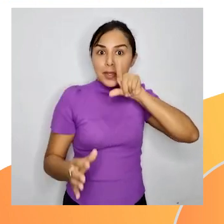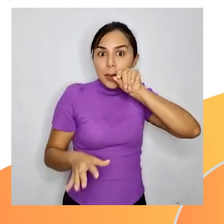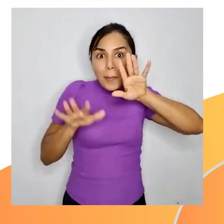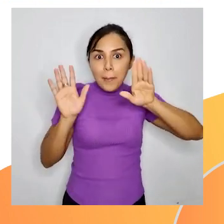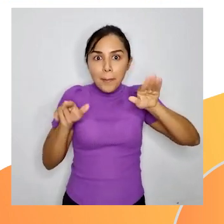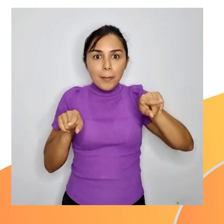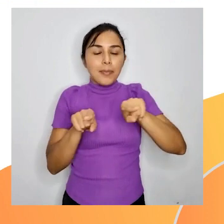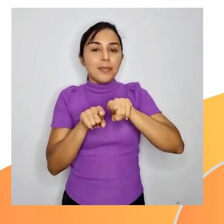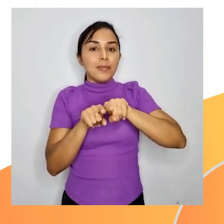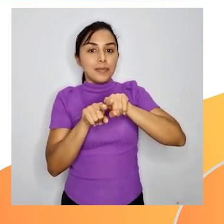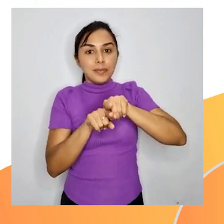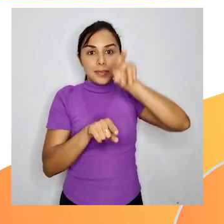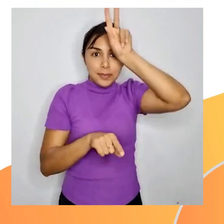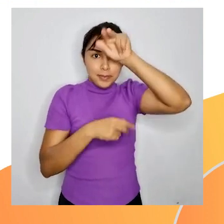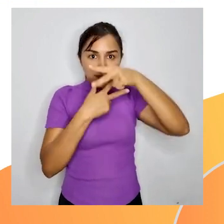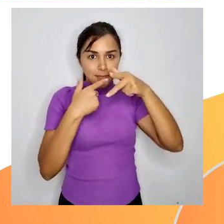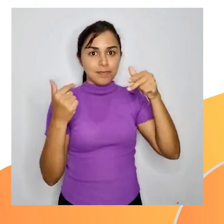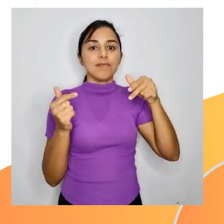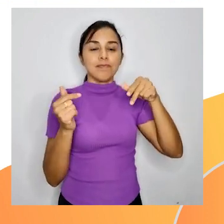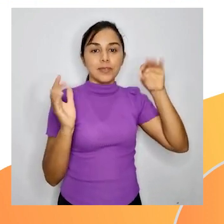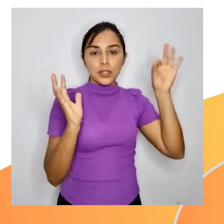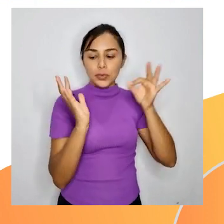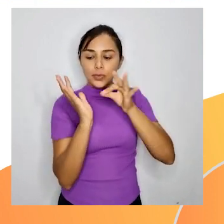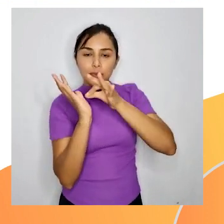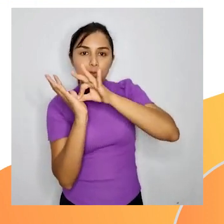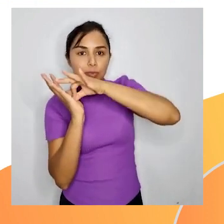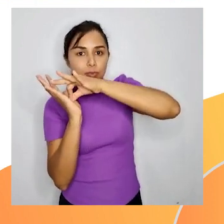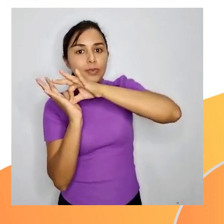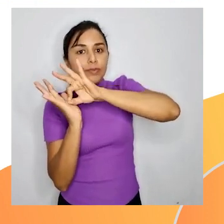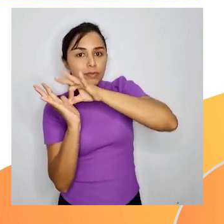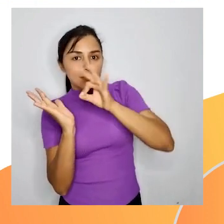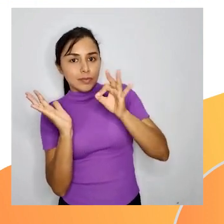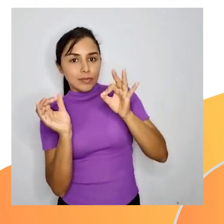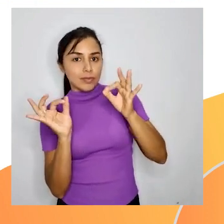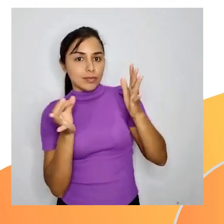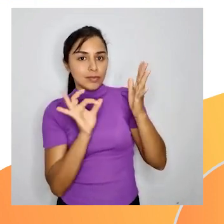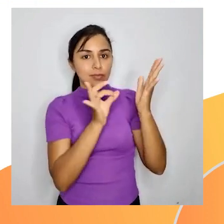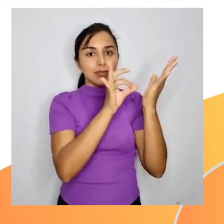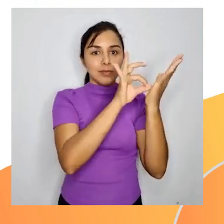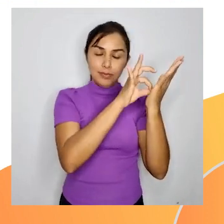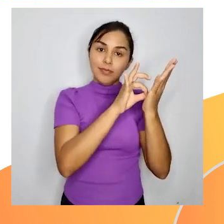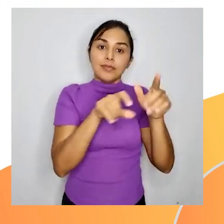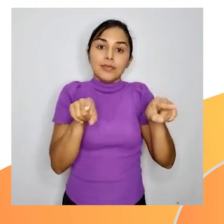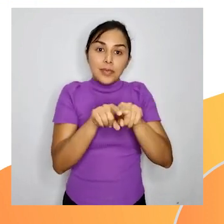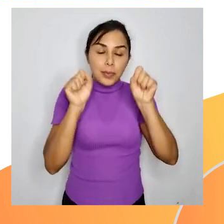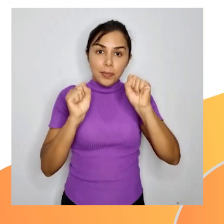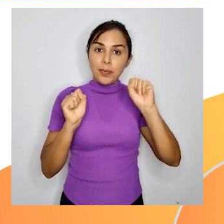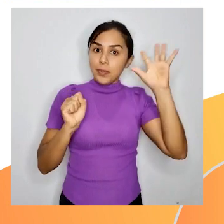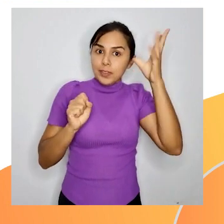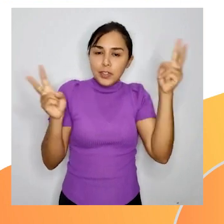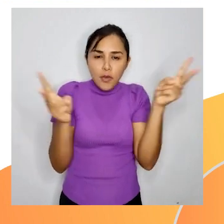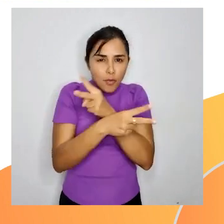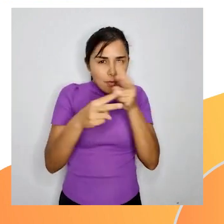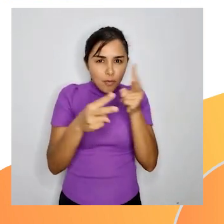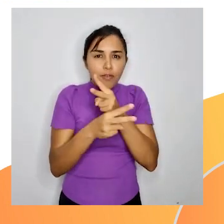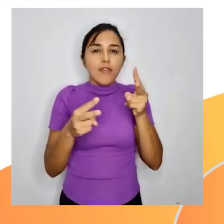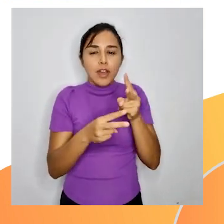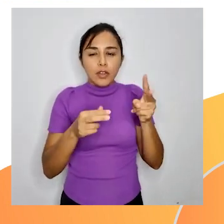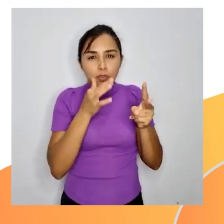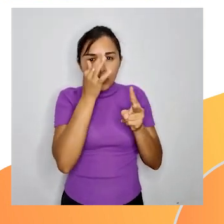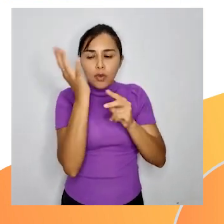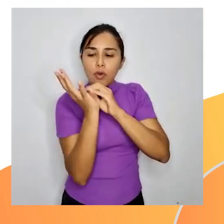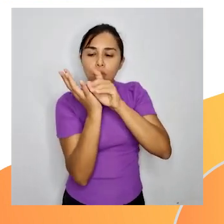que são agentes polinizadores. A polinização também pode acontecer por meio do vento. Depois que se formou